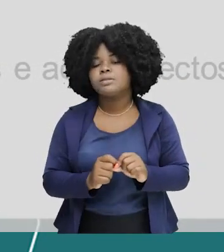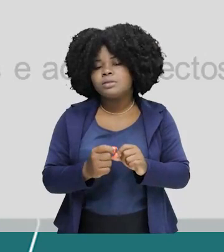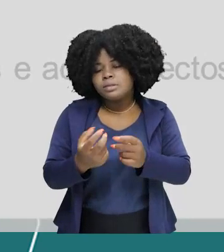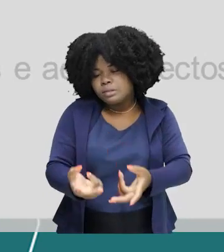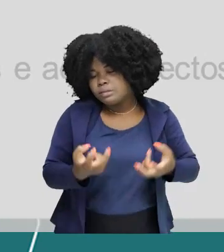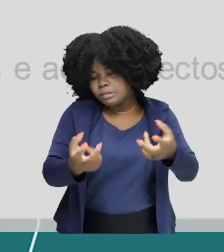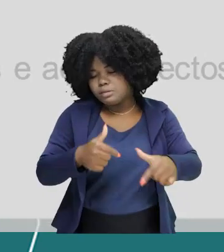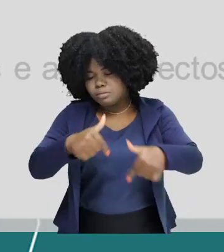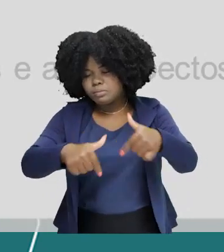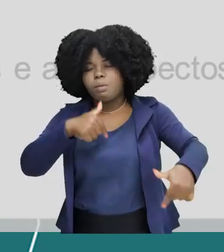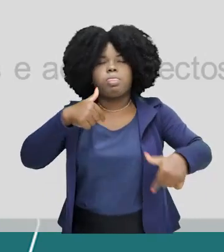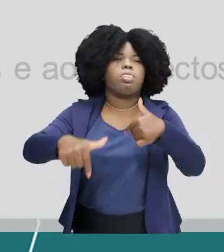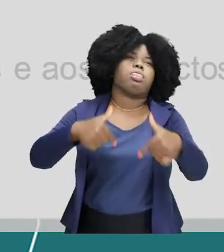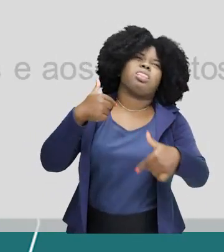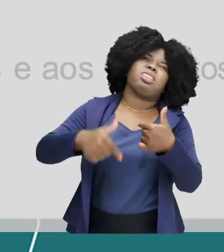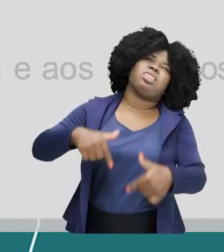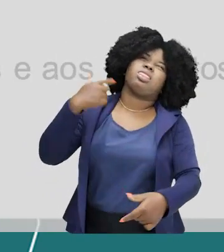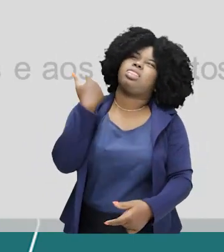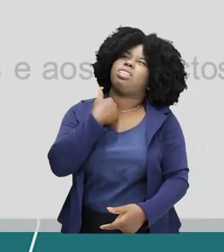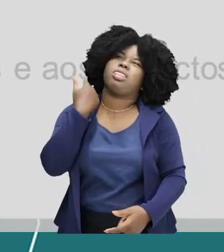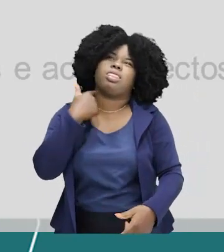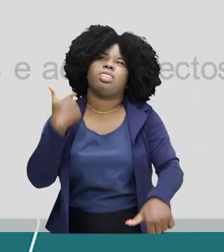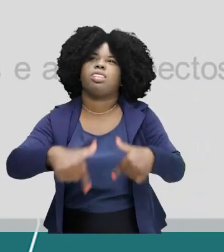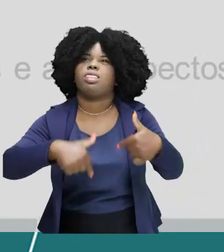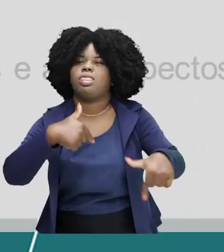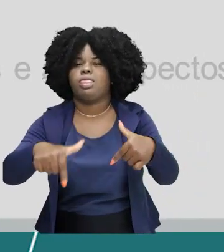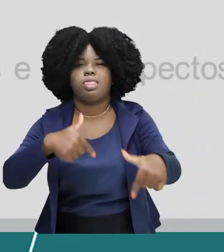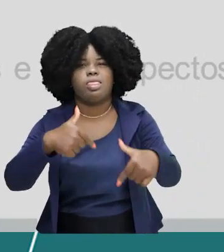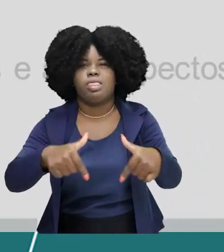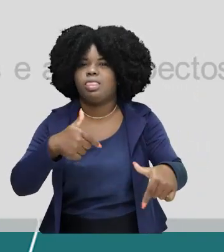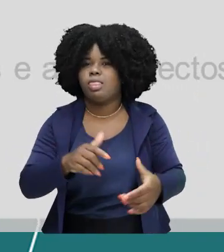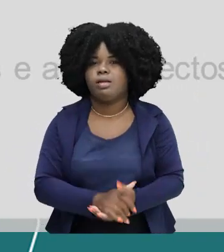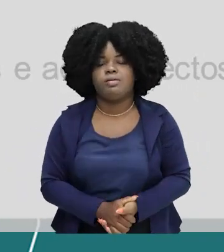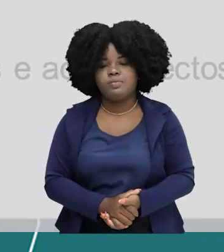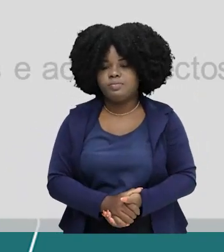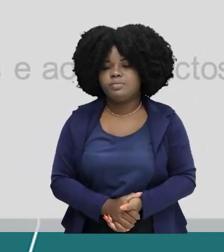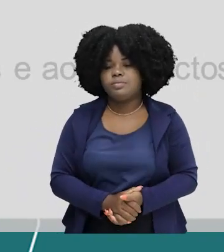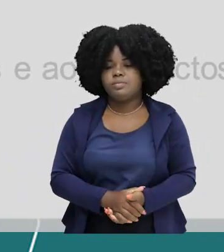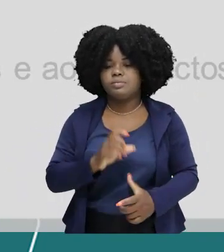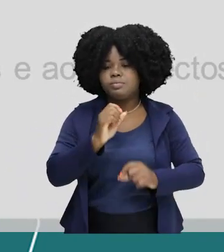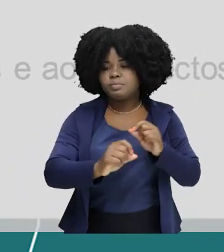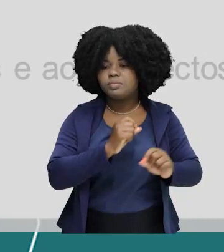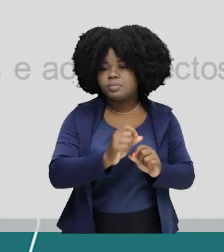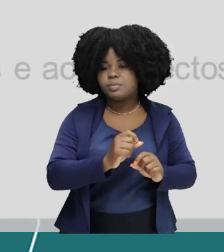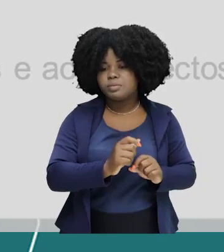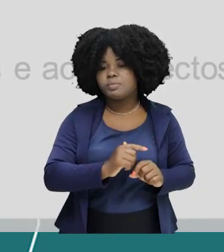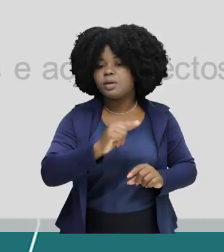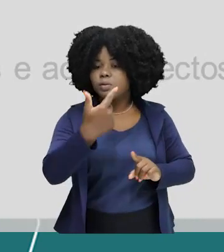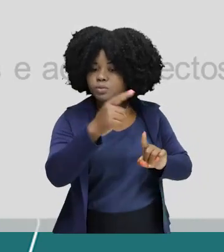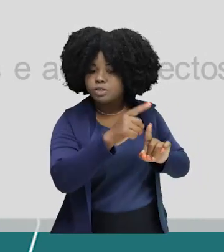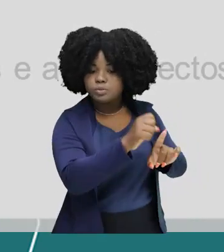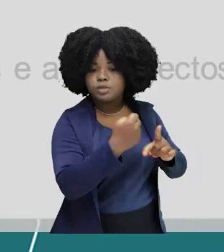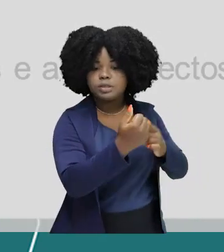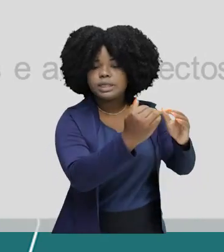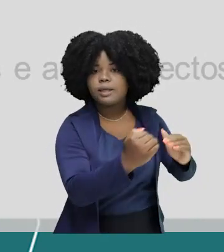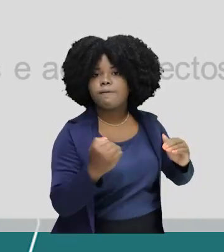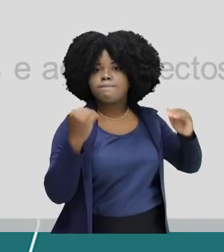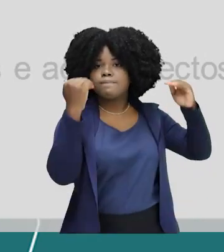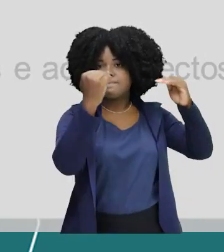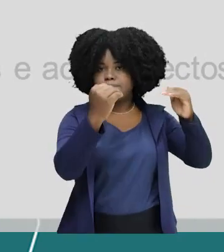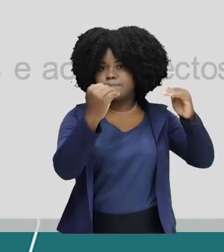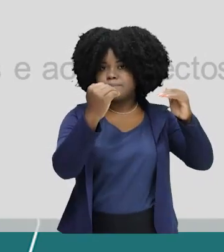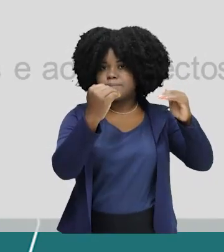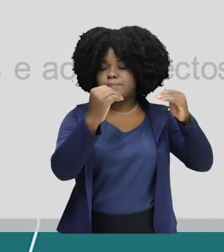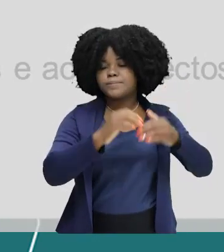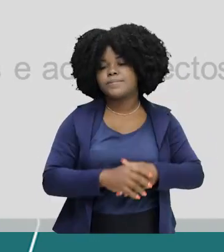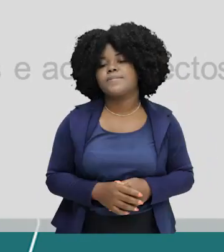exploração do trabalhador por parte do patronato, da classe dominante, da burguesia. Mais uma vez, repetindo, lembre-se que